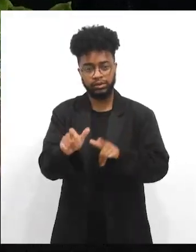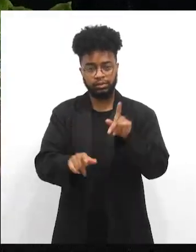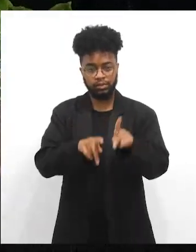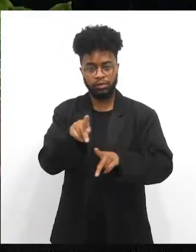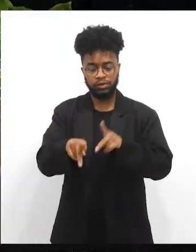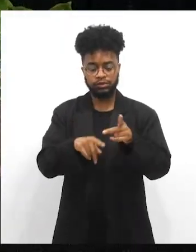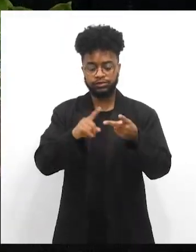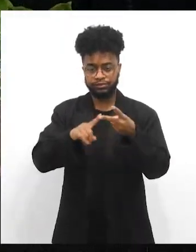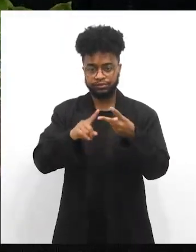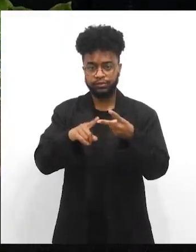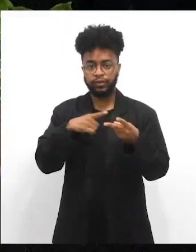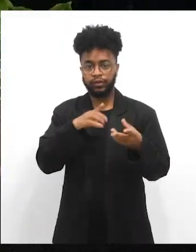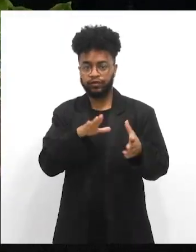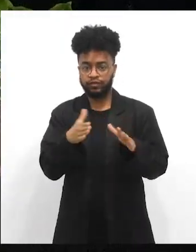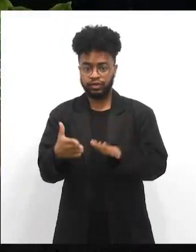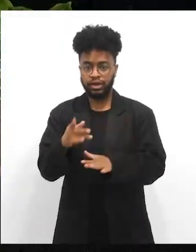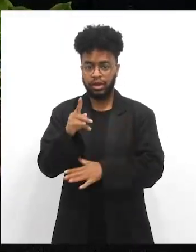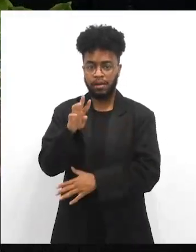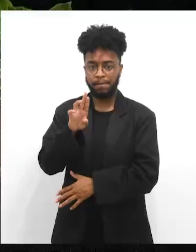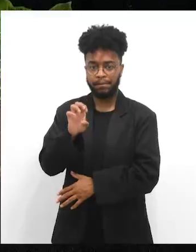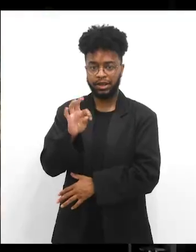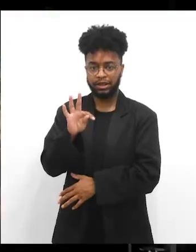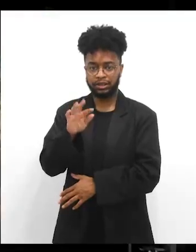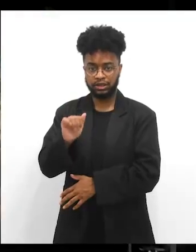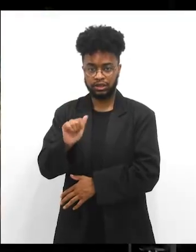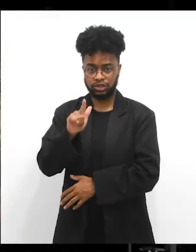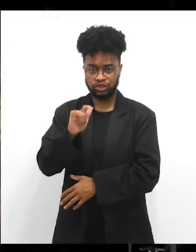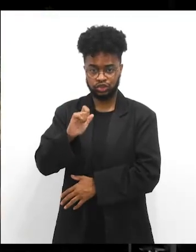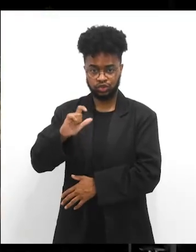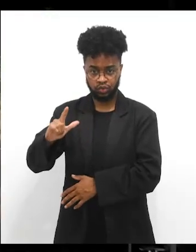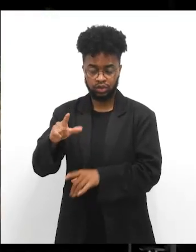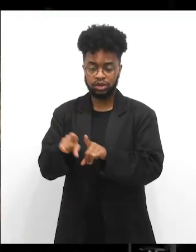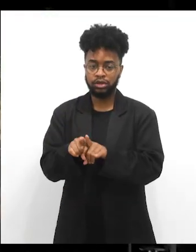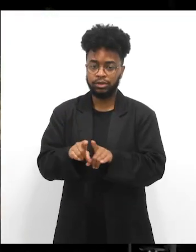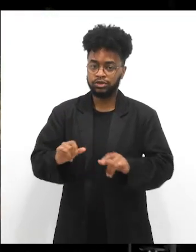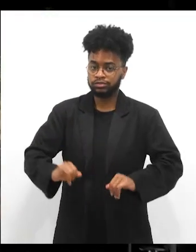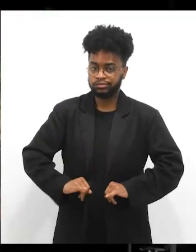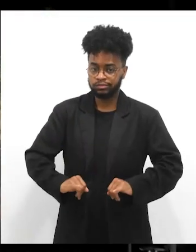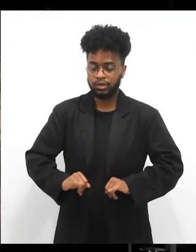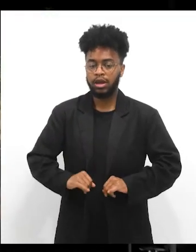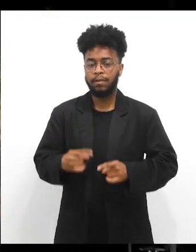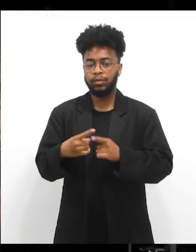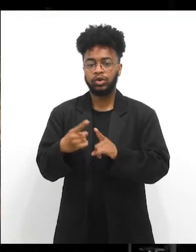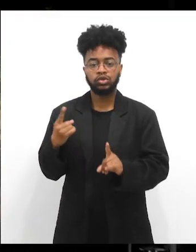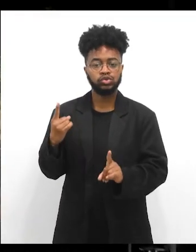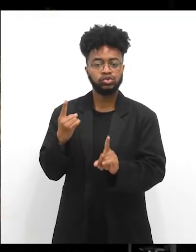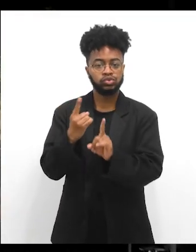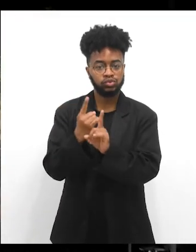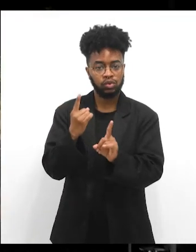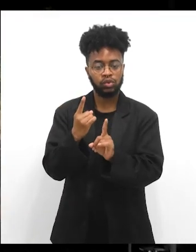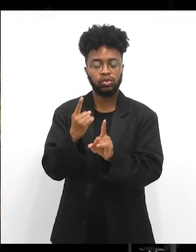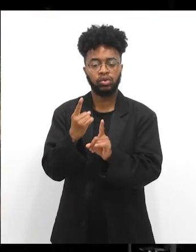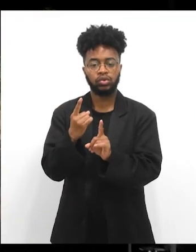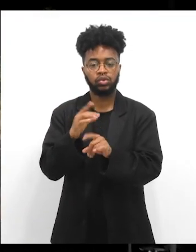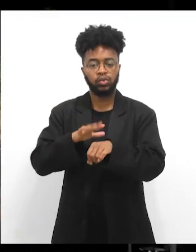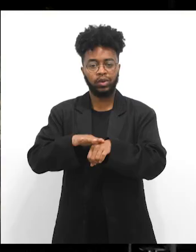comoção. Nós tivemos a morte da Preta Gil, que também teve um sofrimento, já que ela teve um diagnóstico